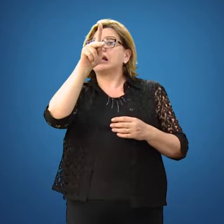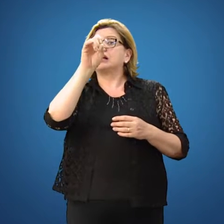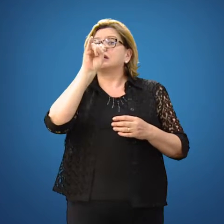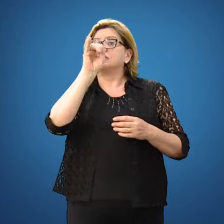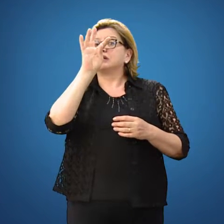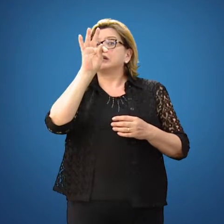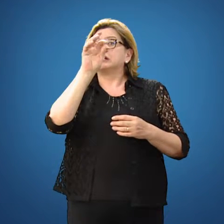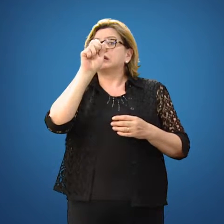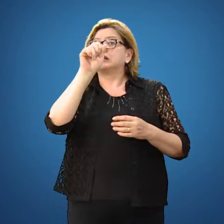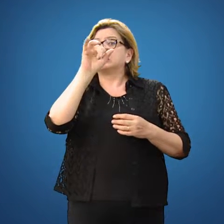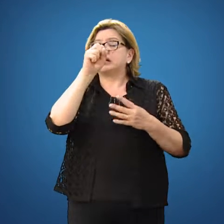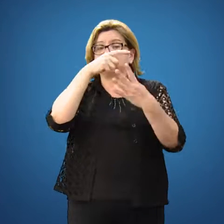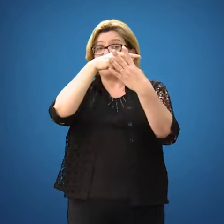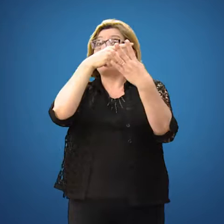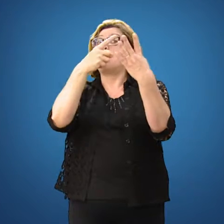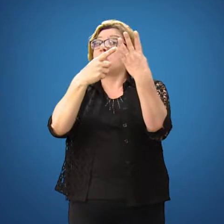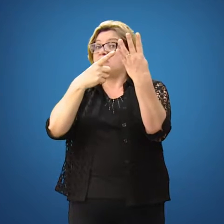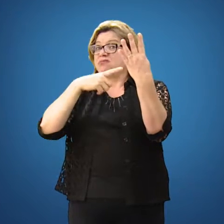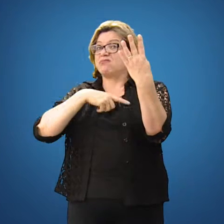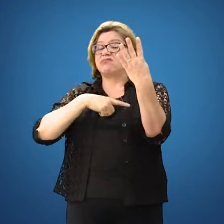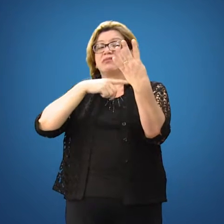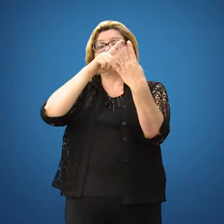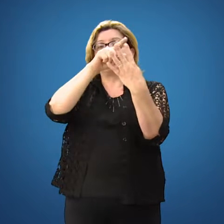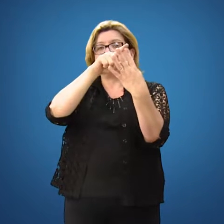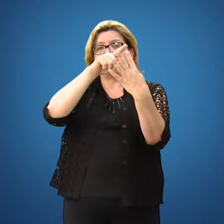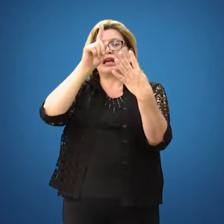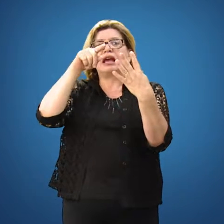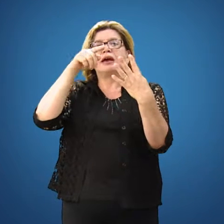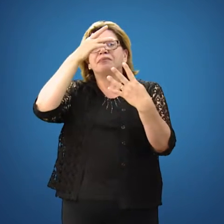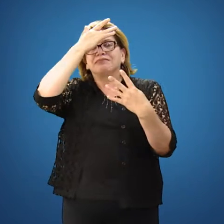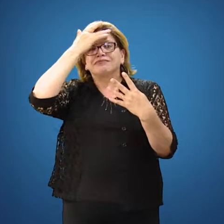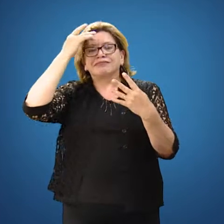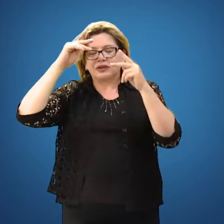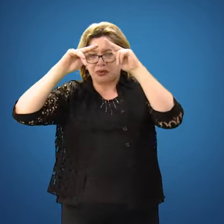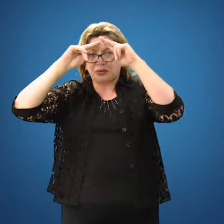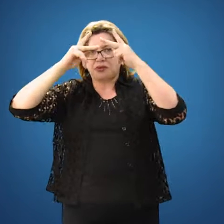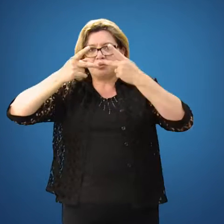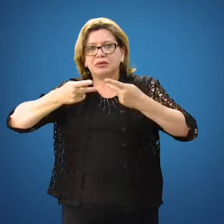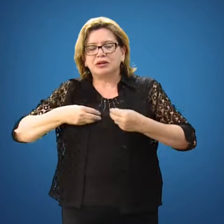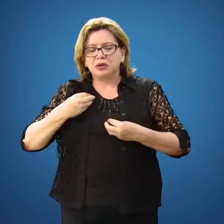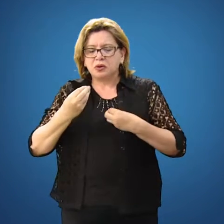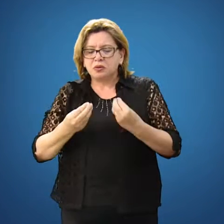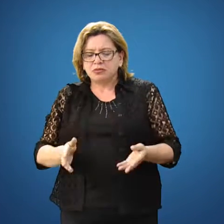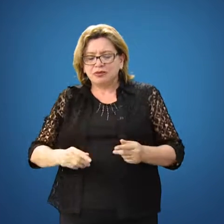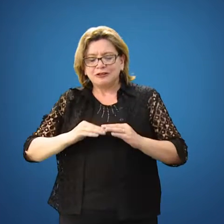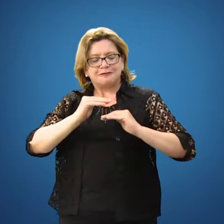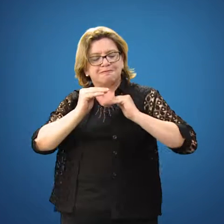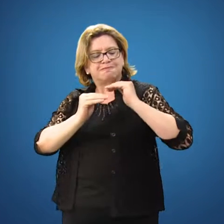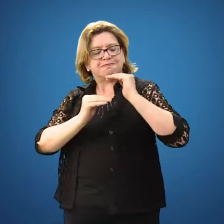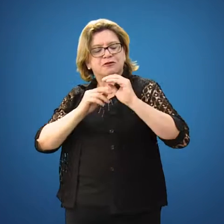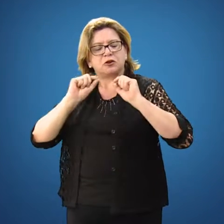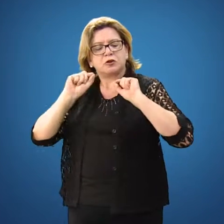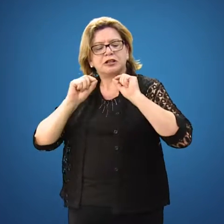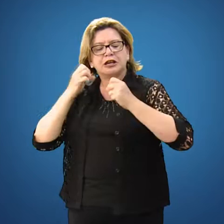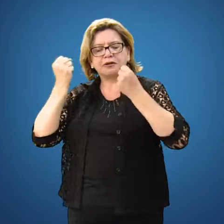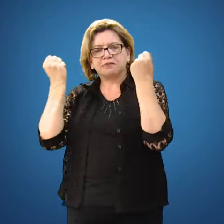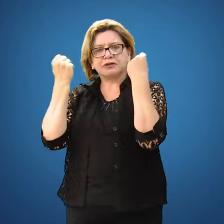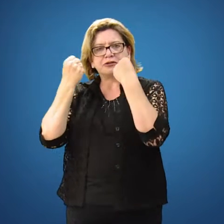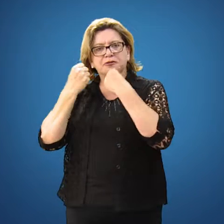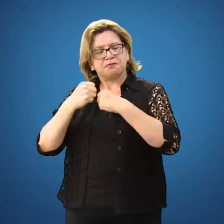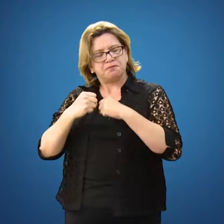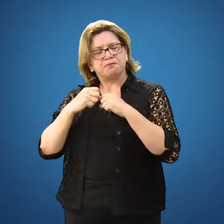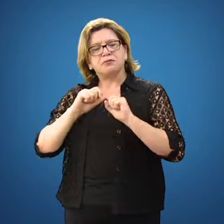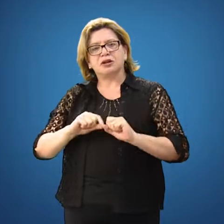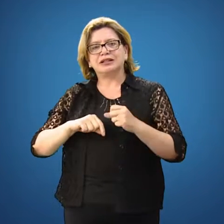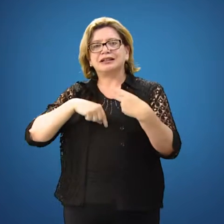capital humano, diz respeito, então, ao desenvolvimento das potencialidades humanas. O segundo é o capital